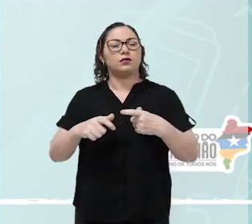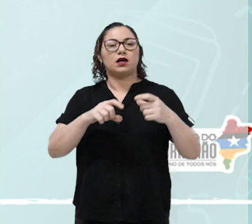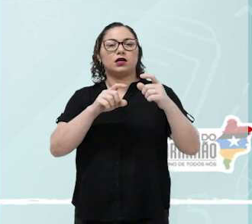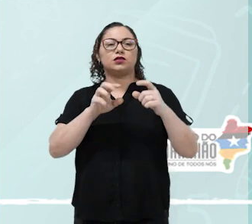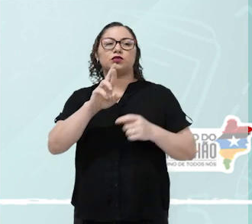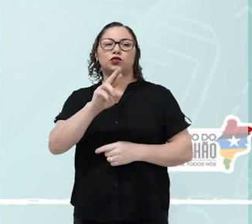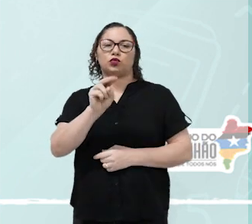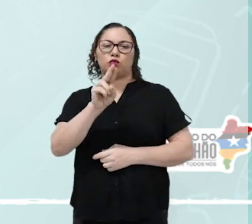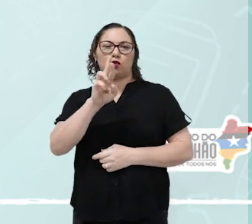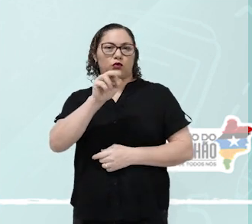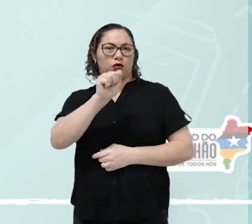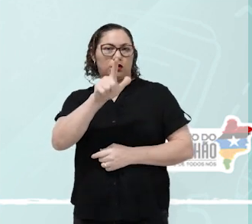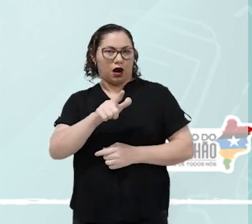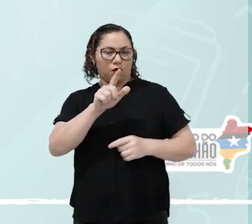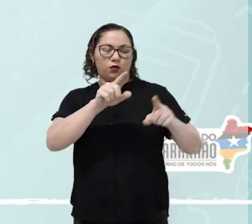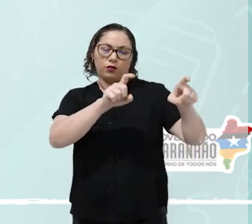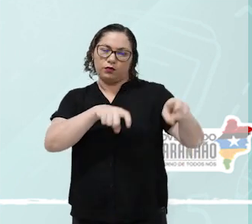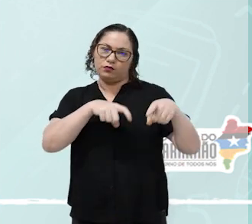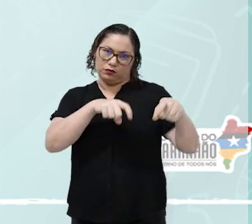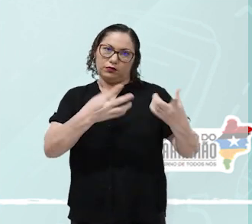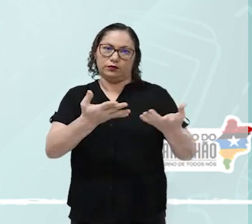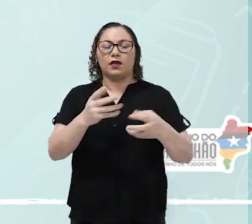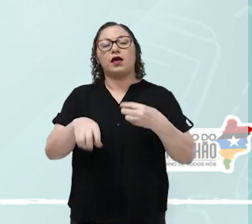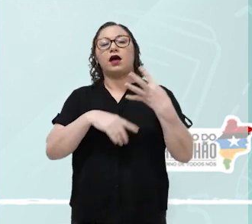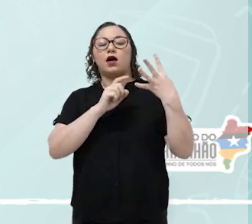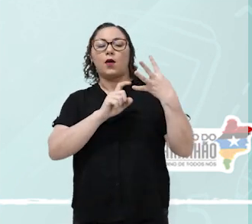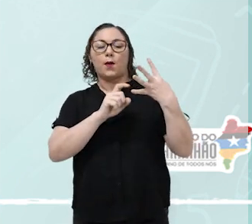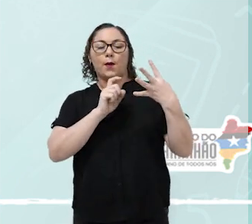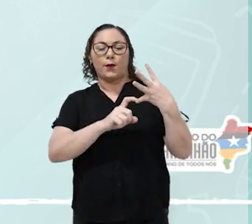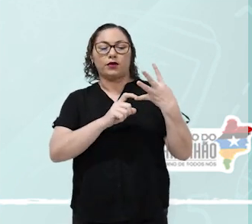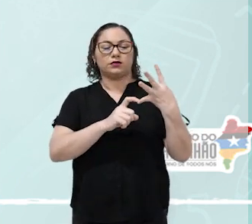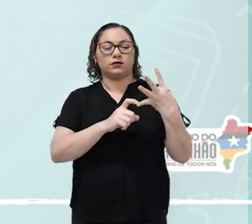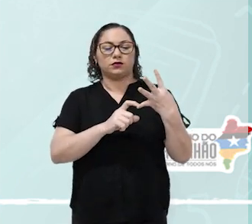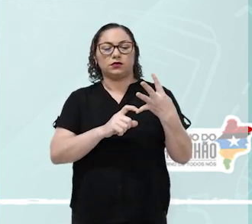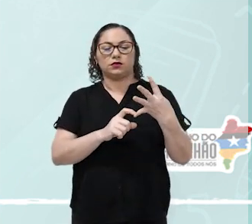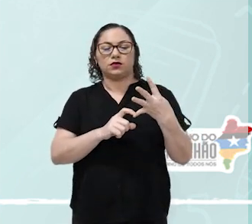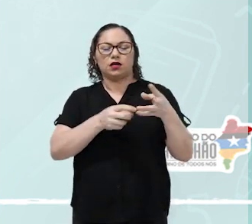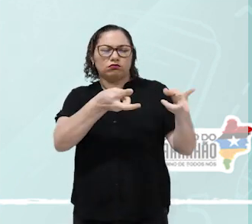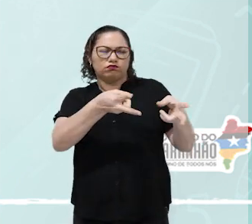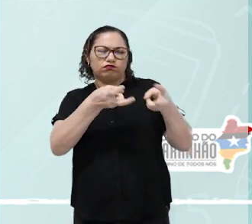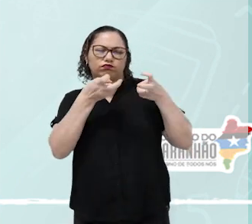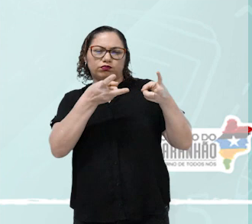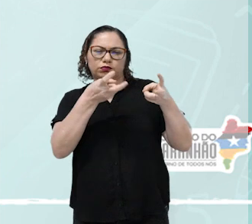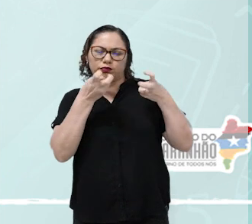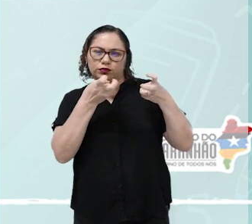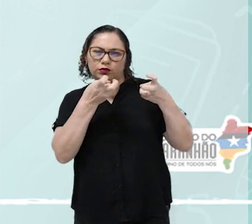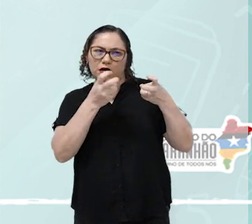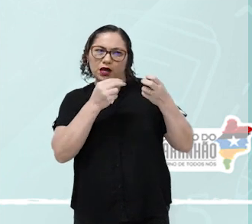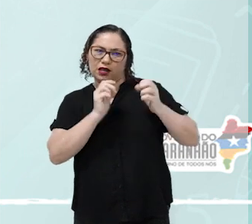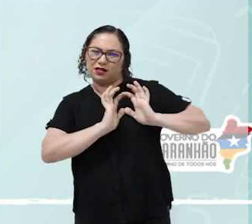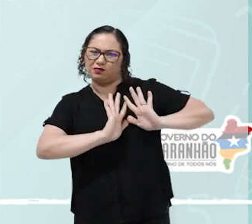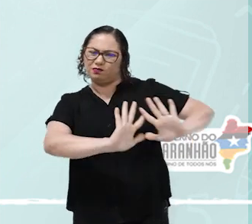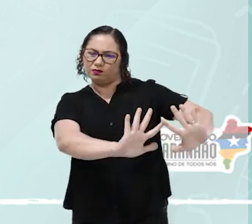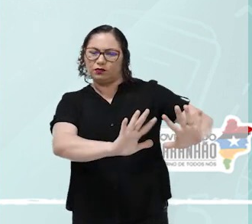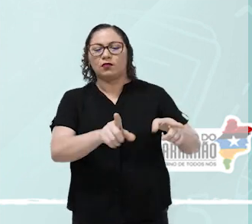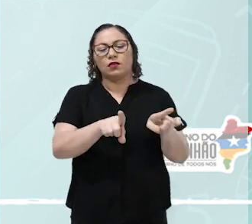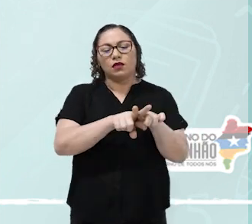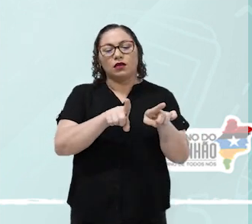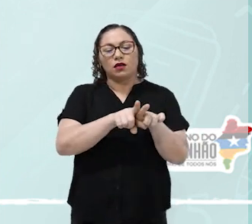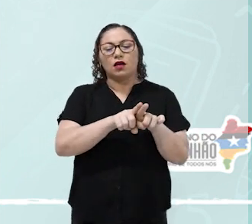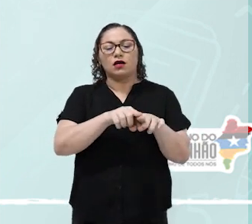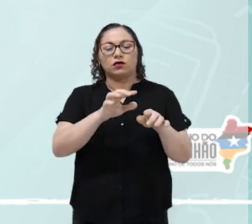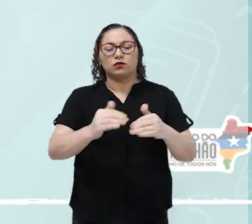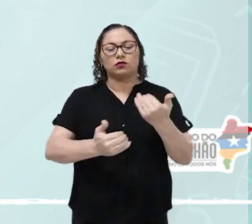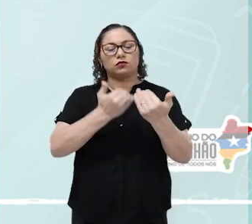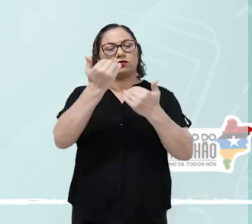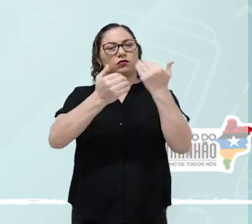chama também de campo. Quarto tópico, os fatores atrativos e também repulsivos do